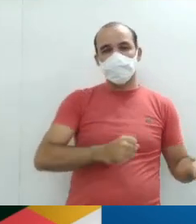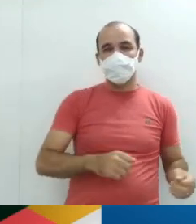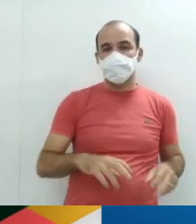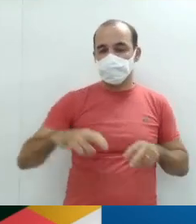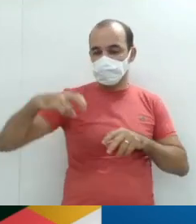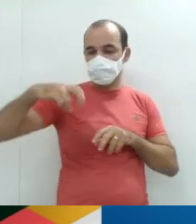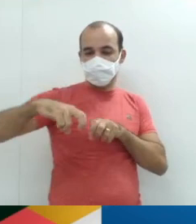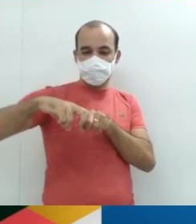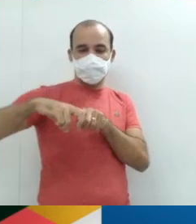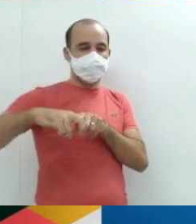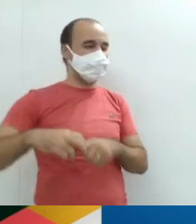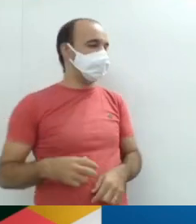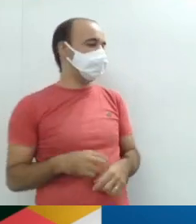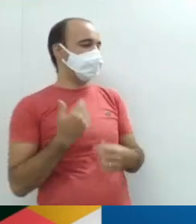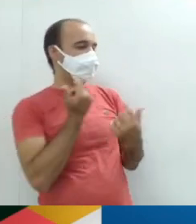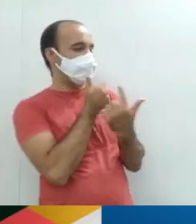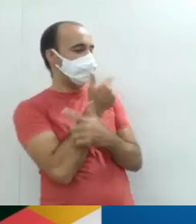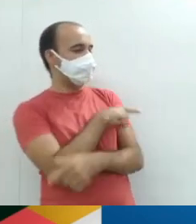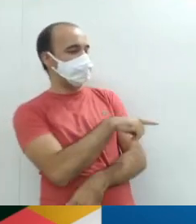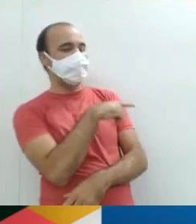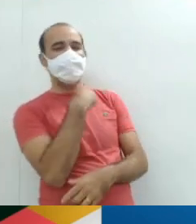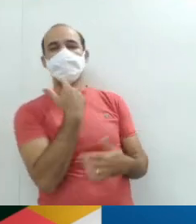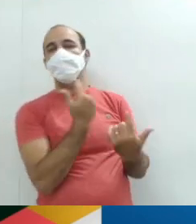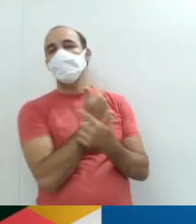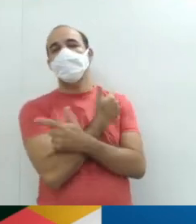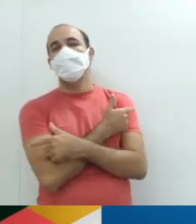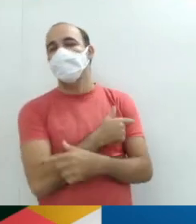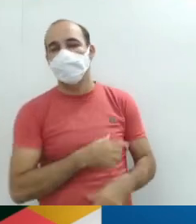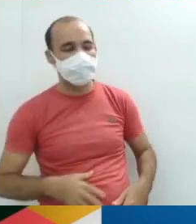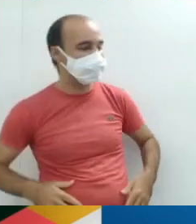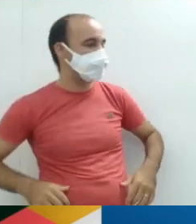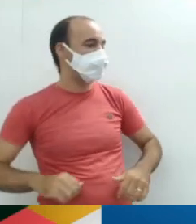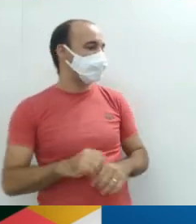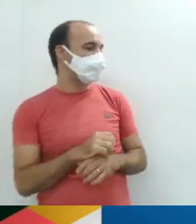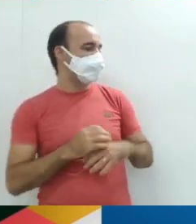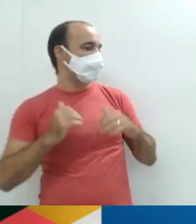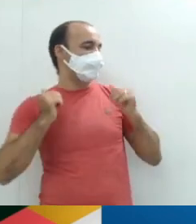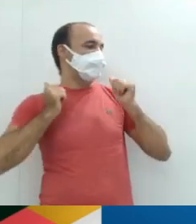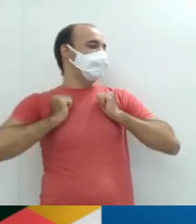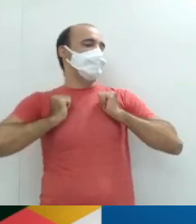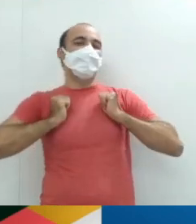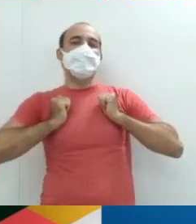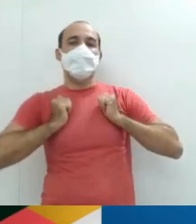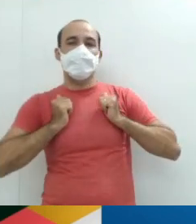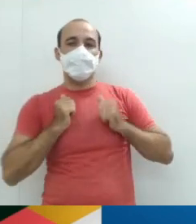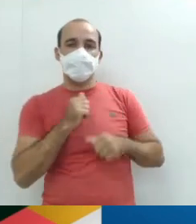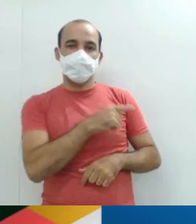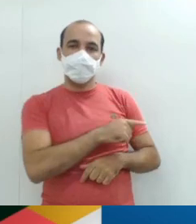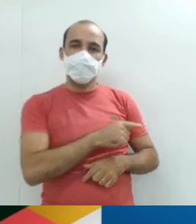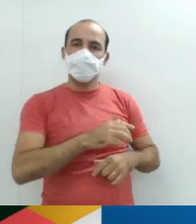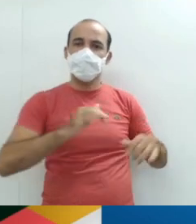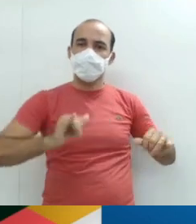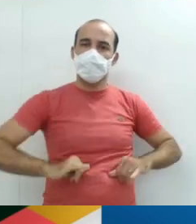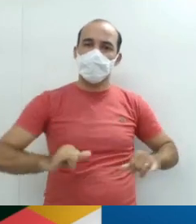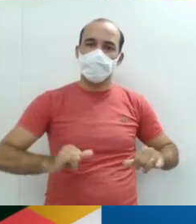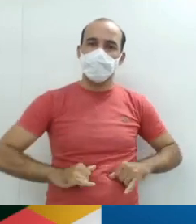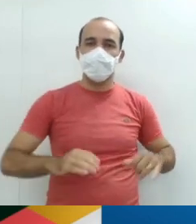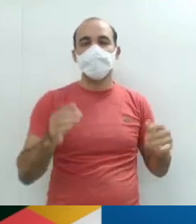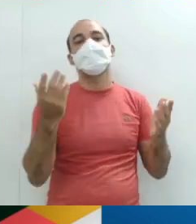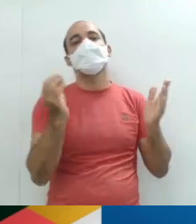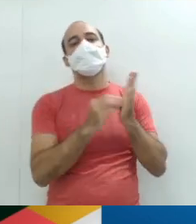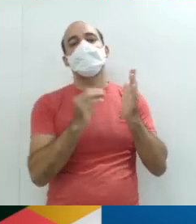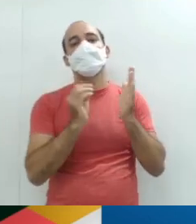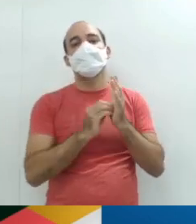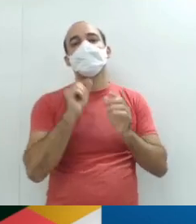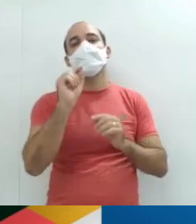vire. Mas por que eu não posso estender a mão? Por que eu não posso sair do meu lado do barco e ir até o outro lado para ajudar